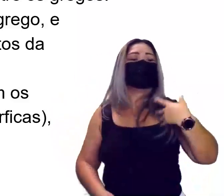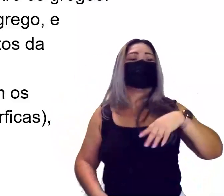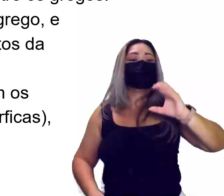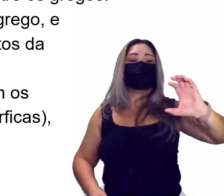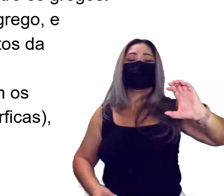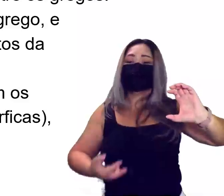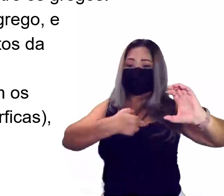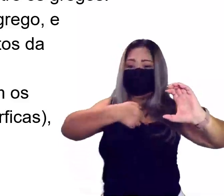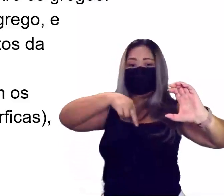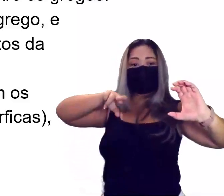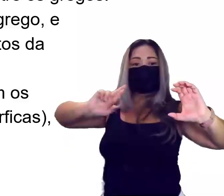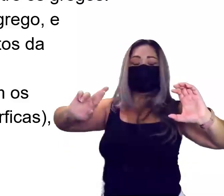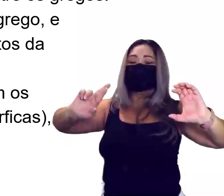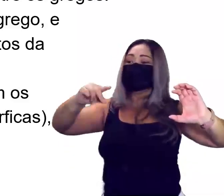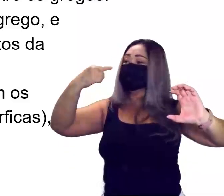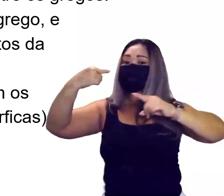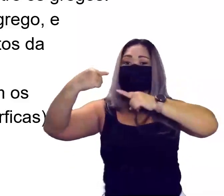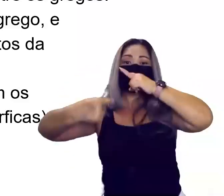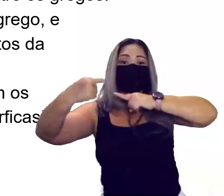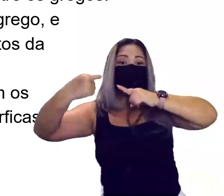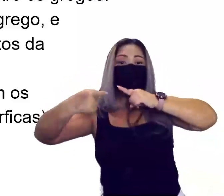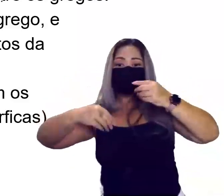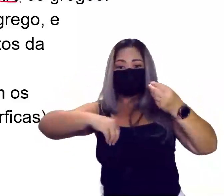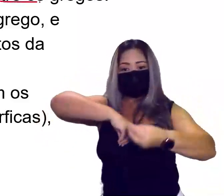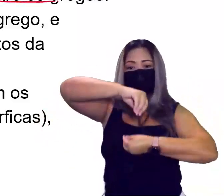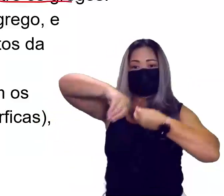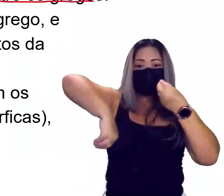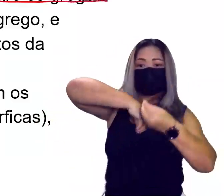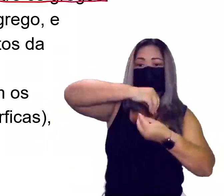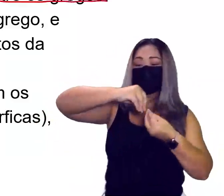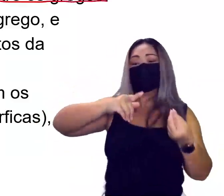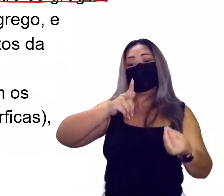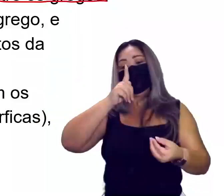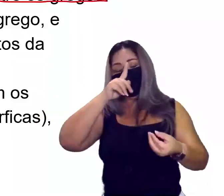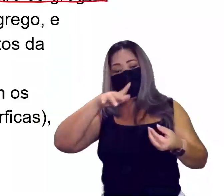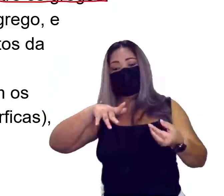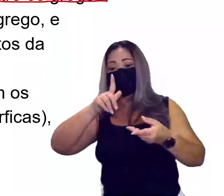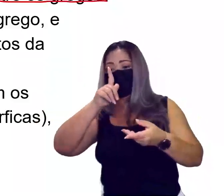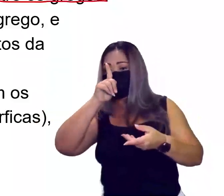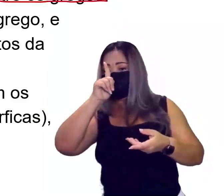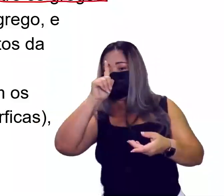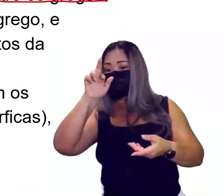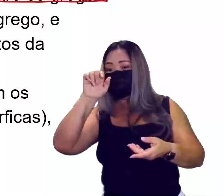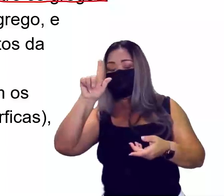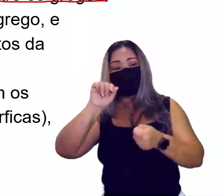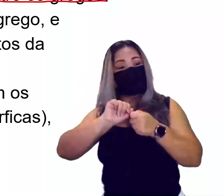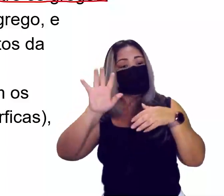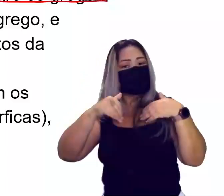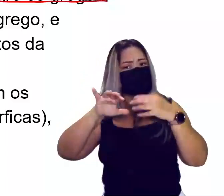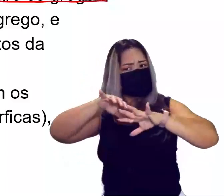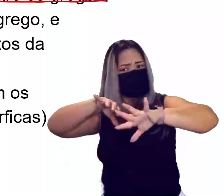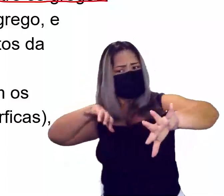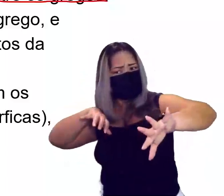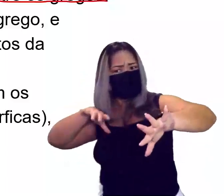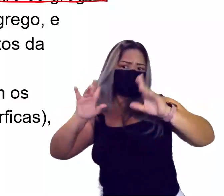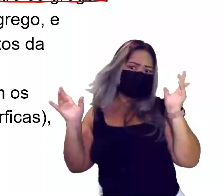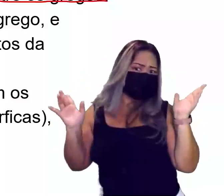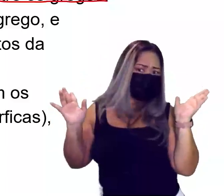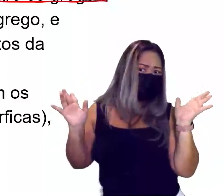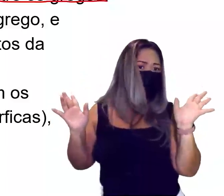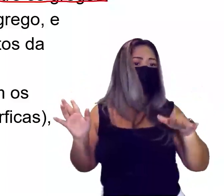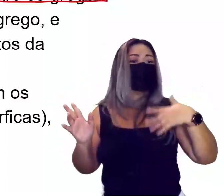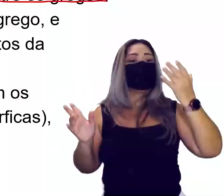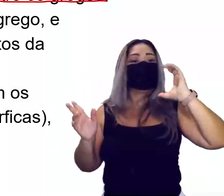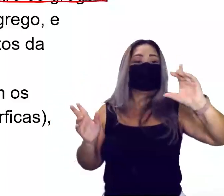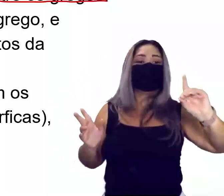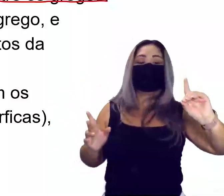C, a religião e a política não se misturavam entre os gregos. Será que eles separavam isso?